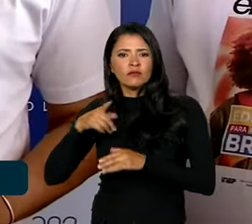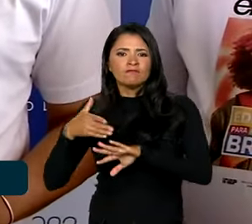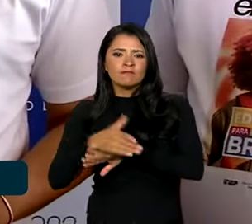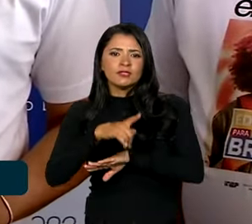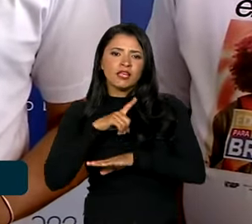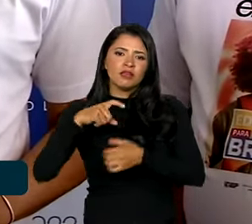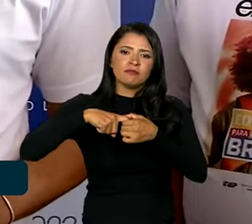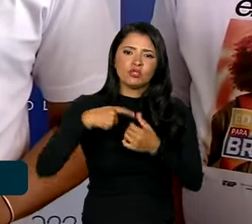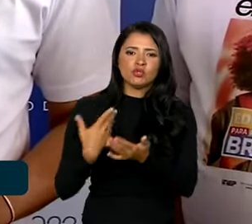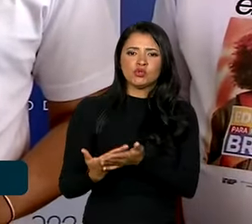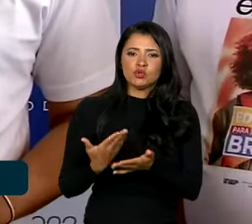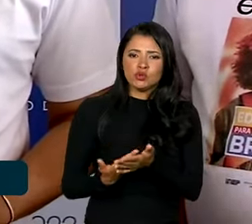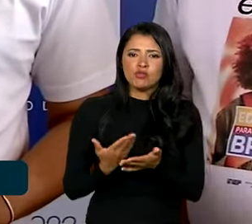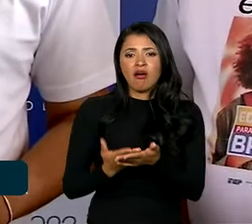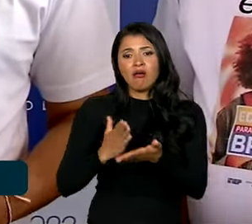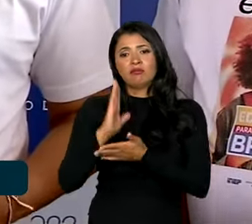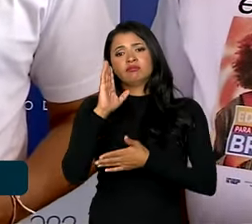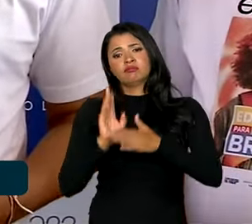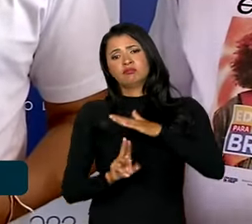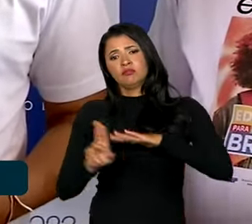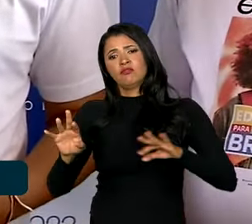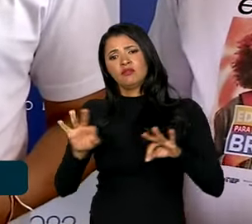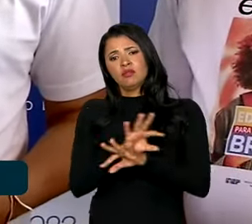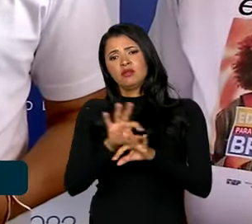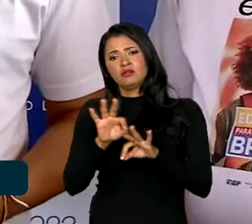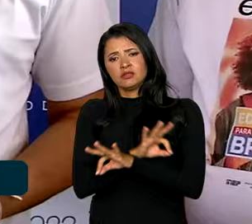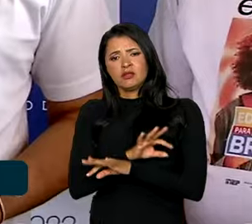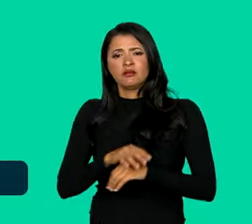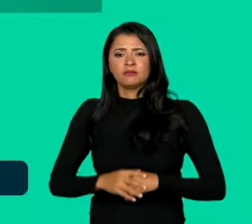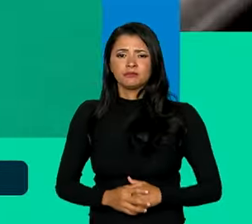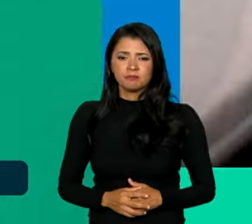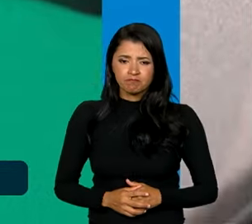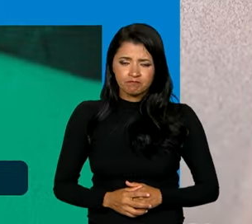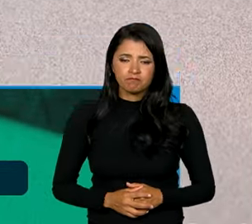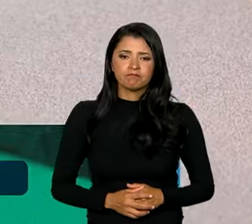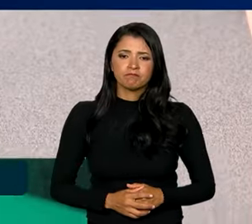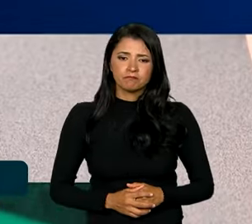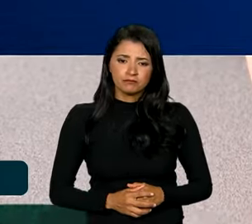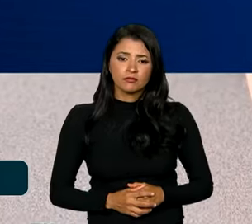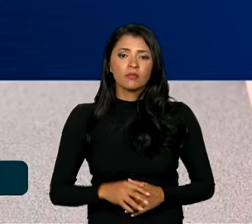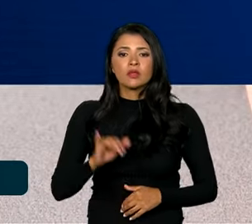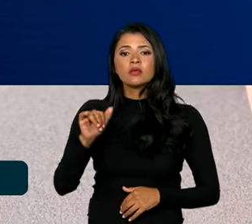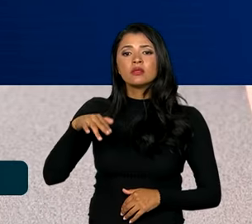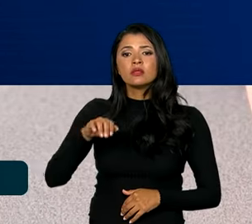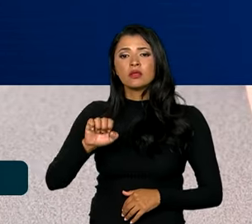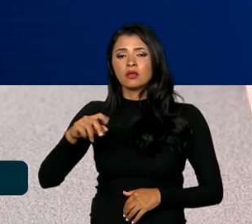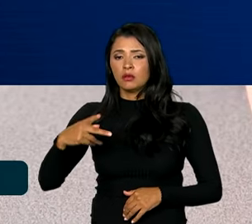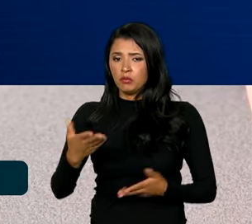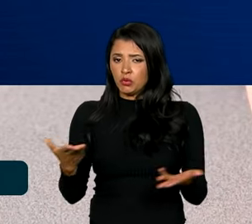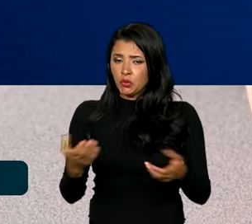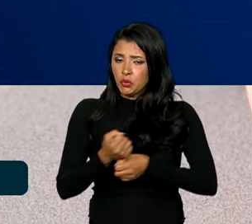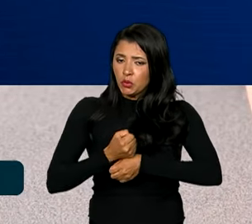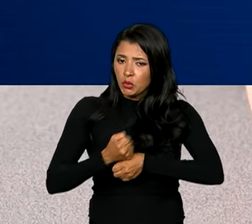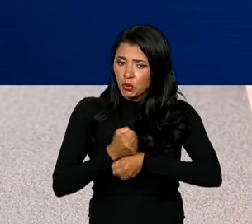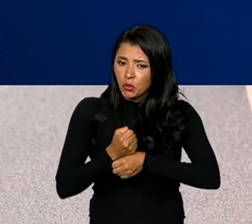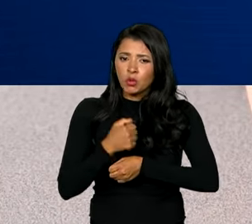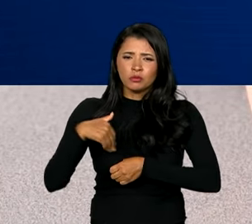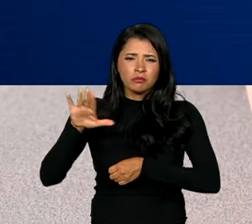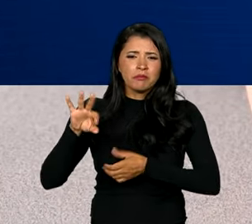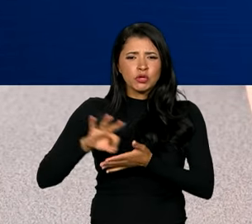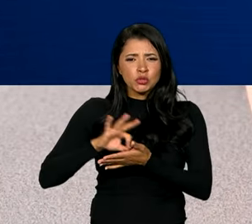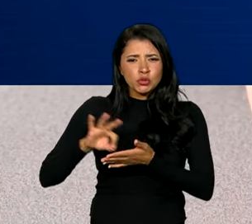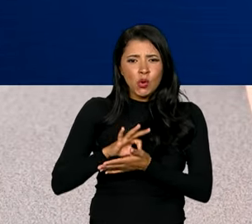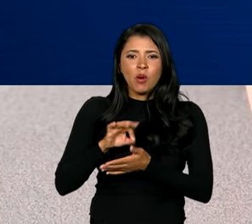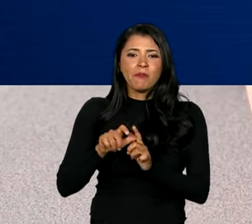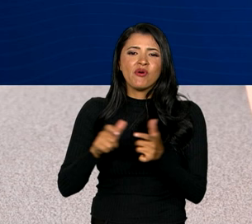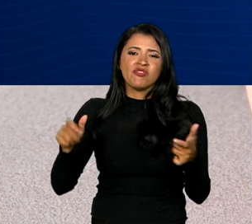voltar a estudar e quem sabe concluiu o seu curso na universidade segundo o Inep este ano mais da metade dos inscritos